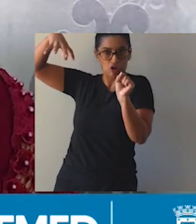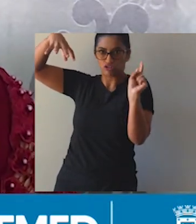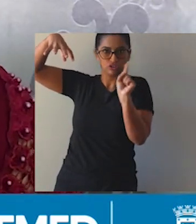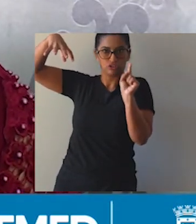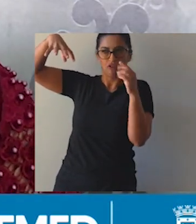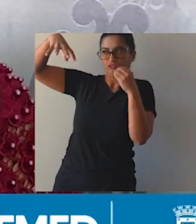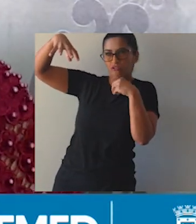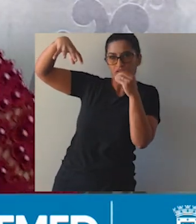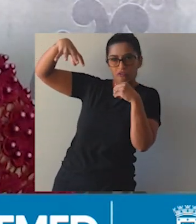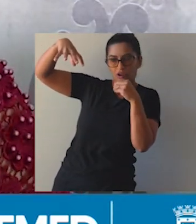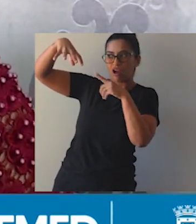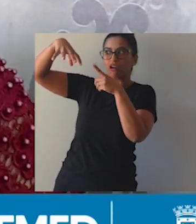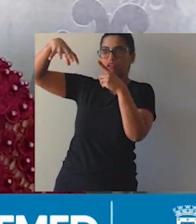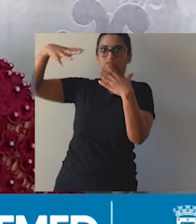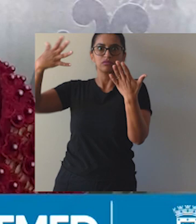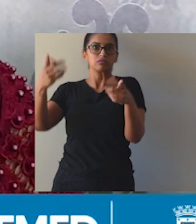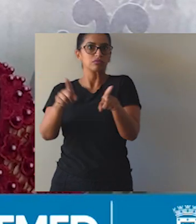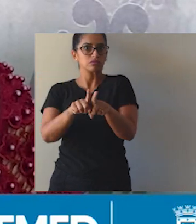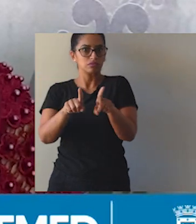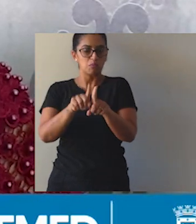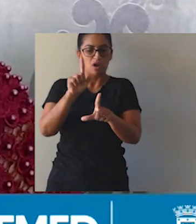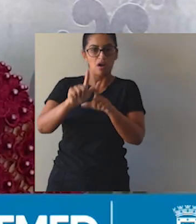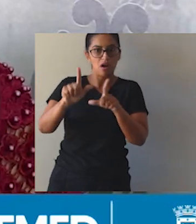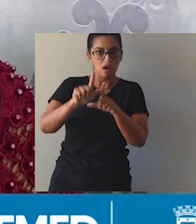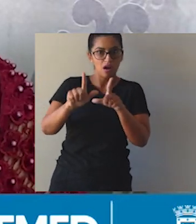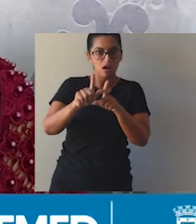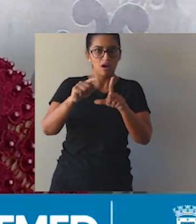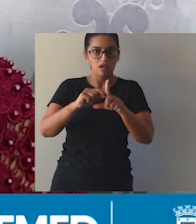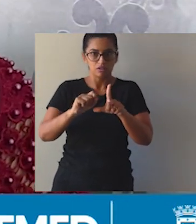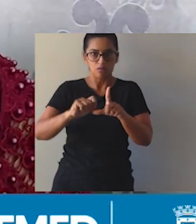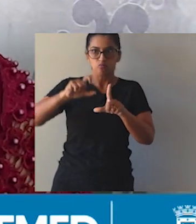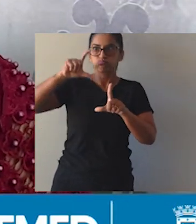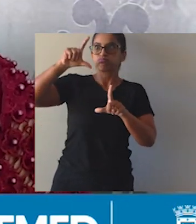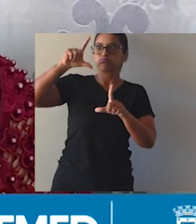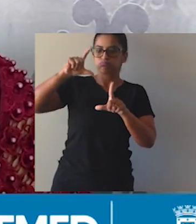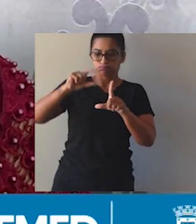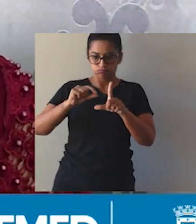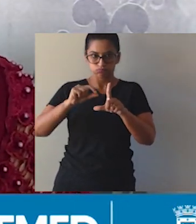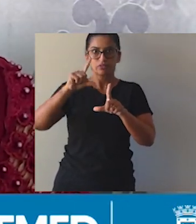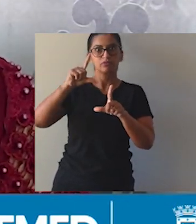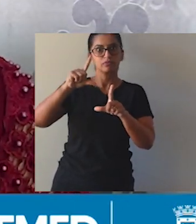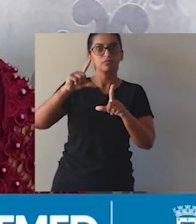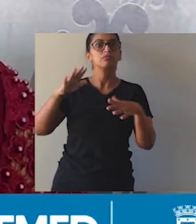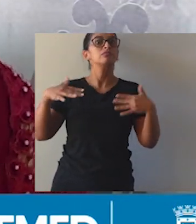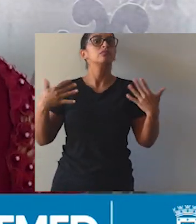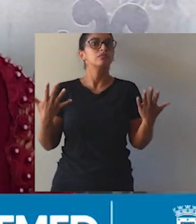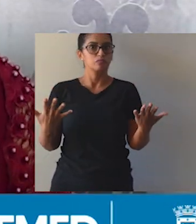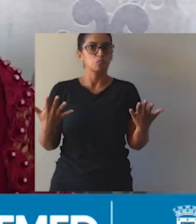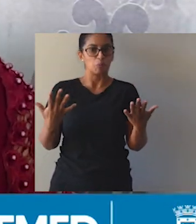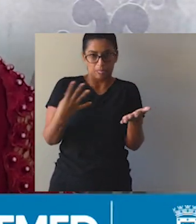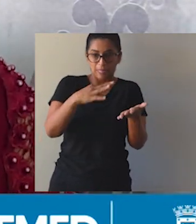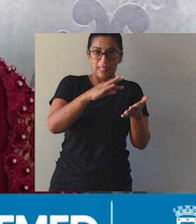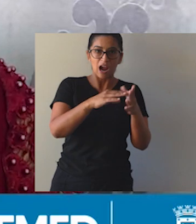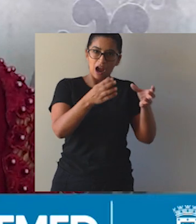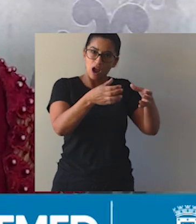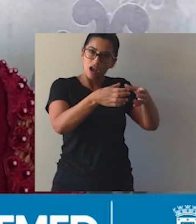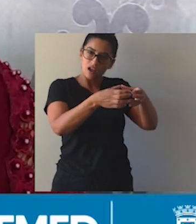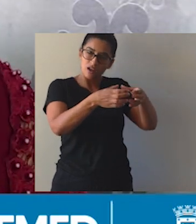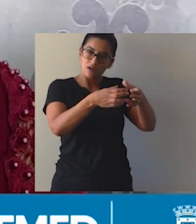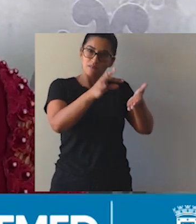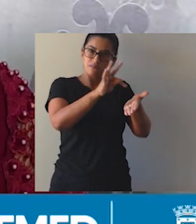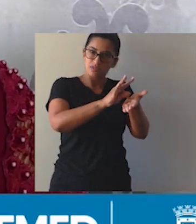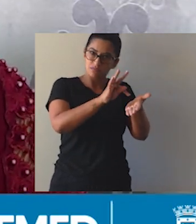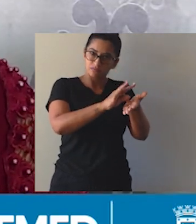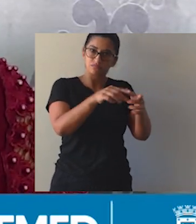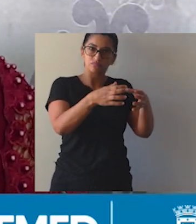da fonte. E isso são todas as técnicas que fazem esse trabalho de pedagógico. Então, o que o professor de apoio